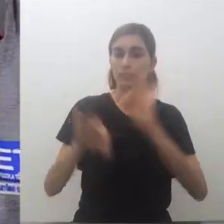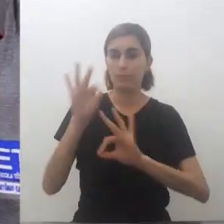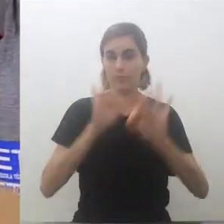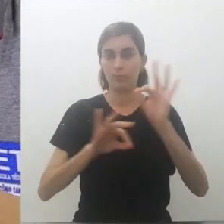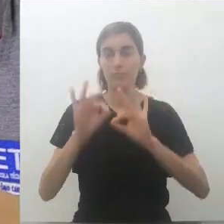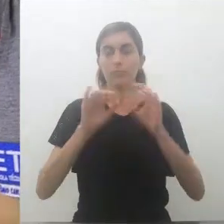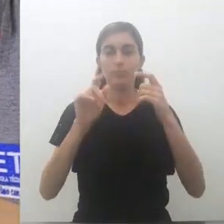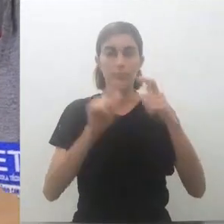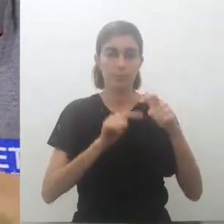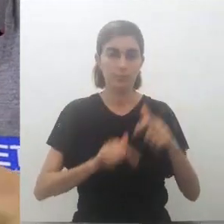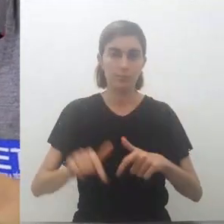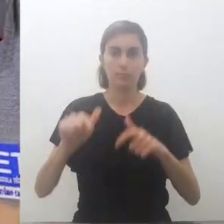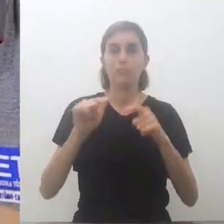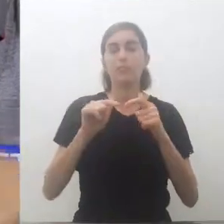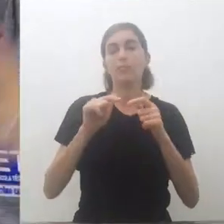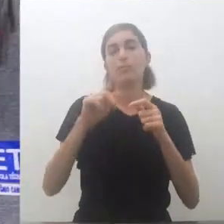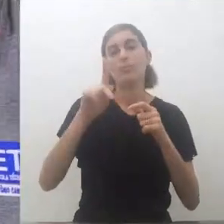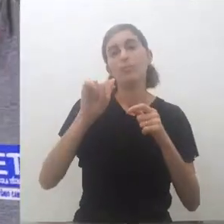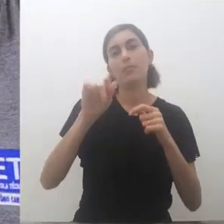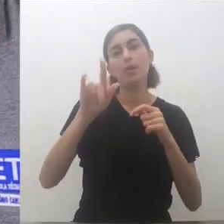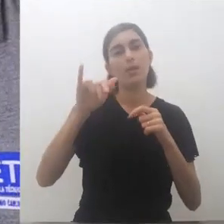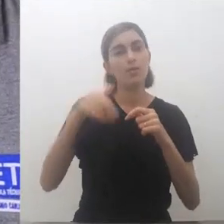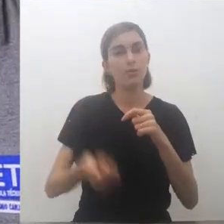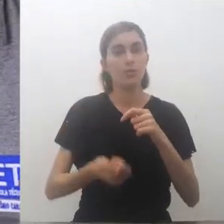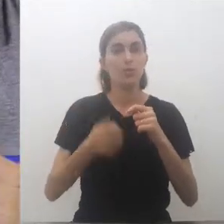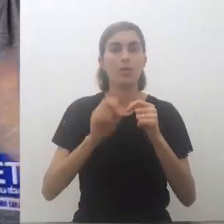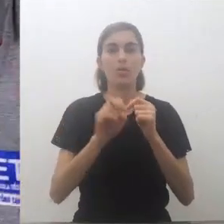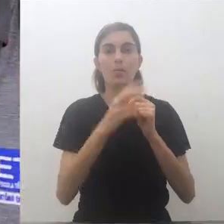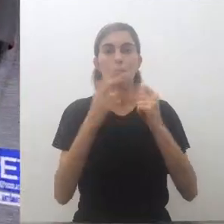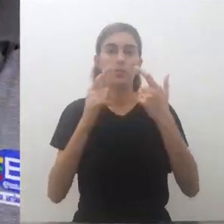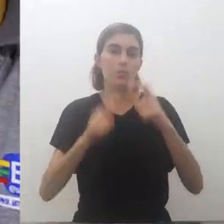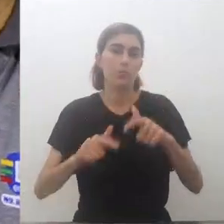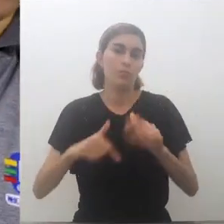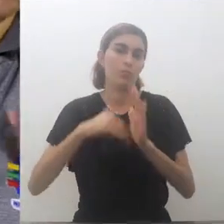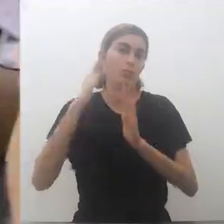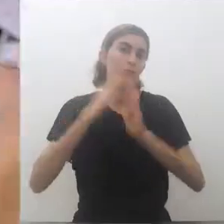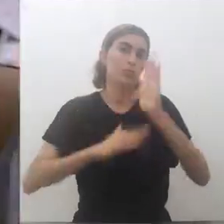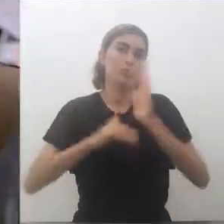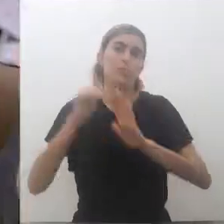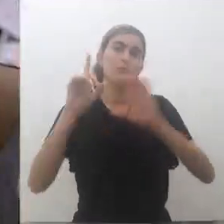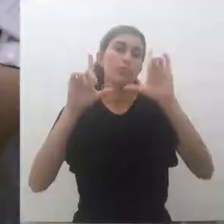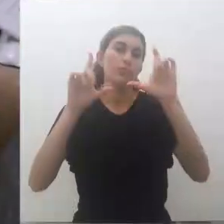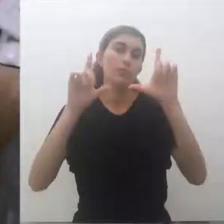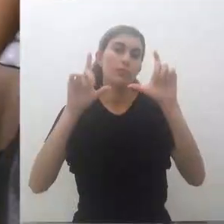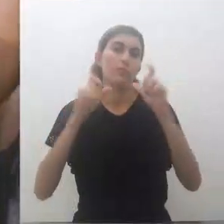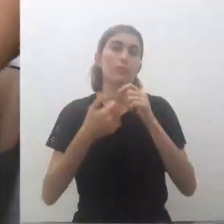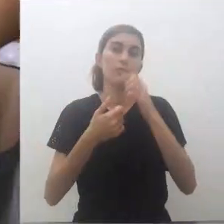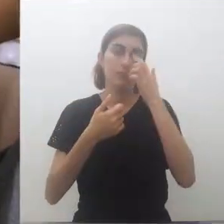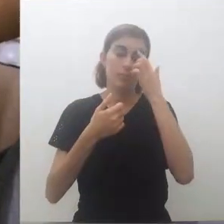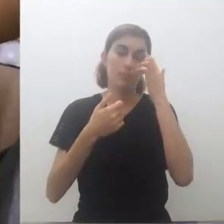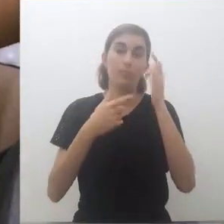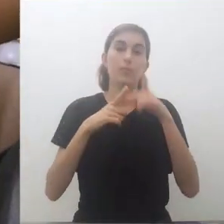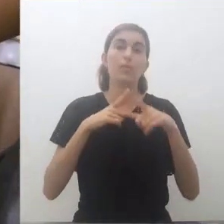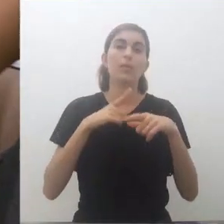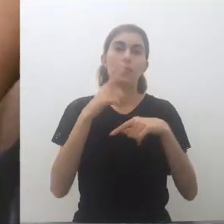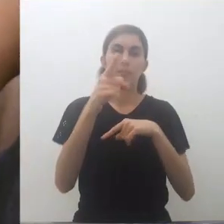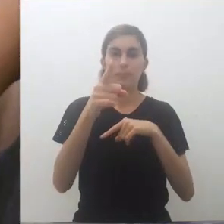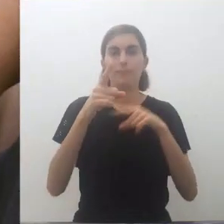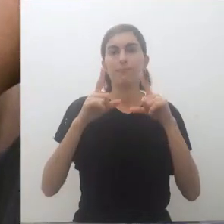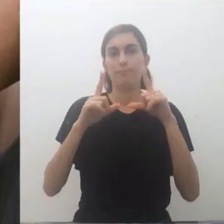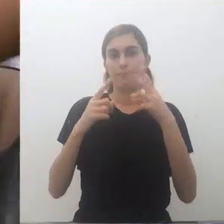ambiente, na página ou numa pintura, numa fotografia. Temos aqui